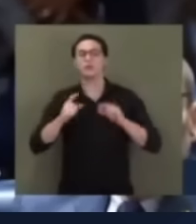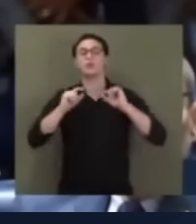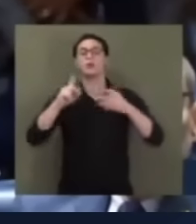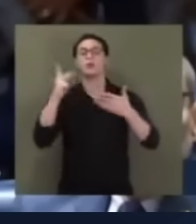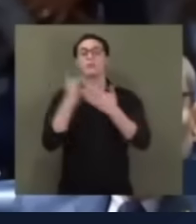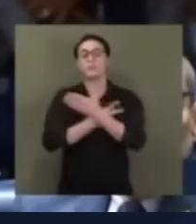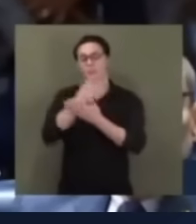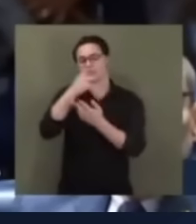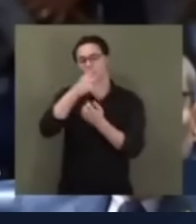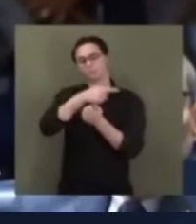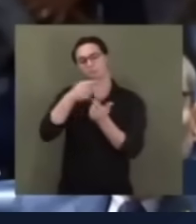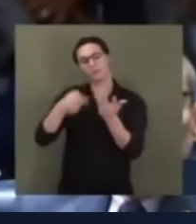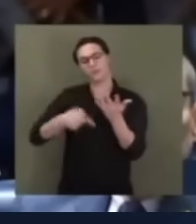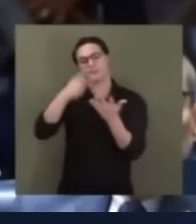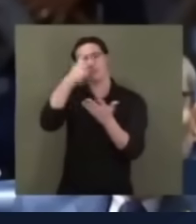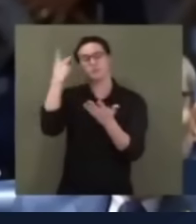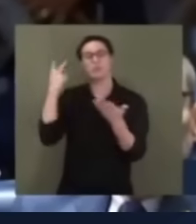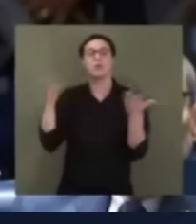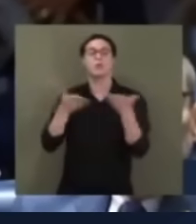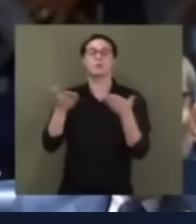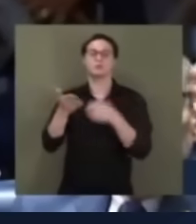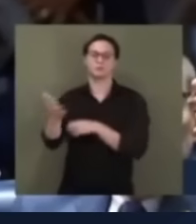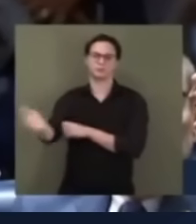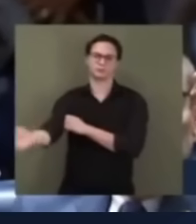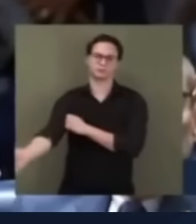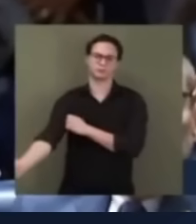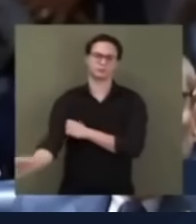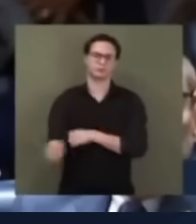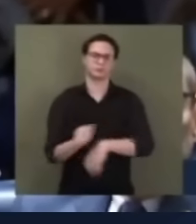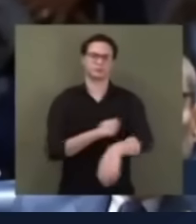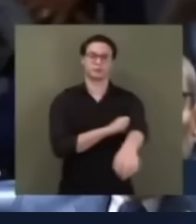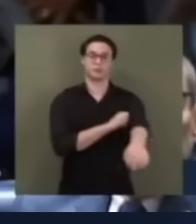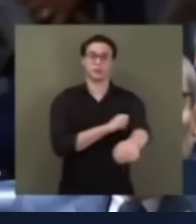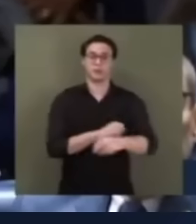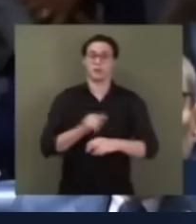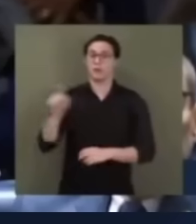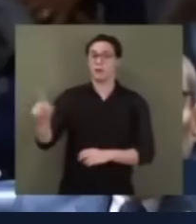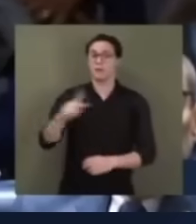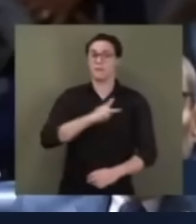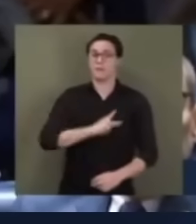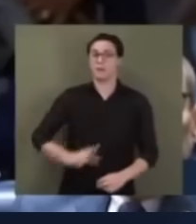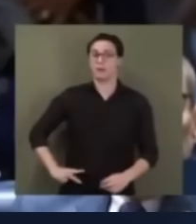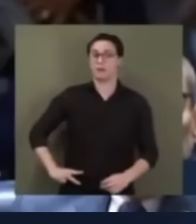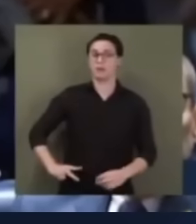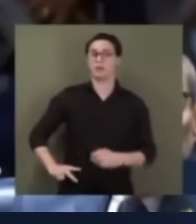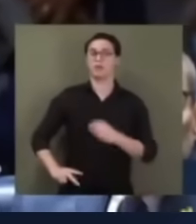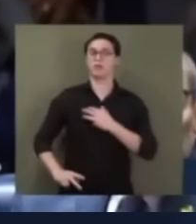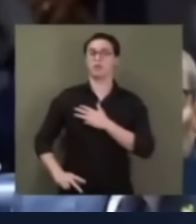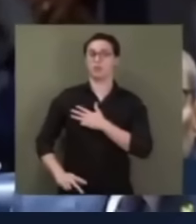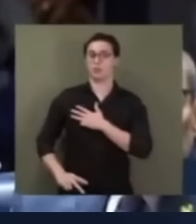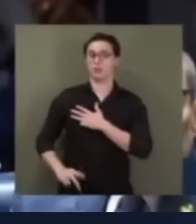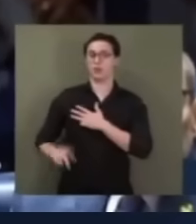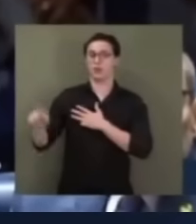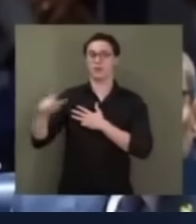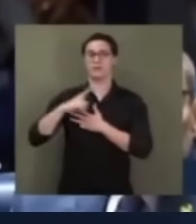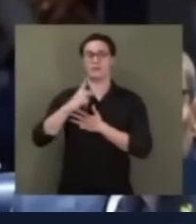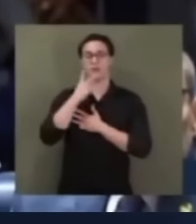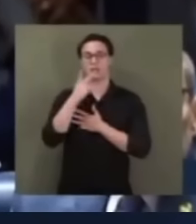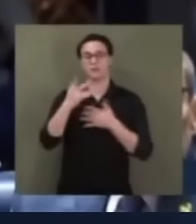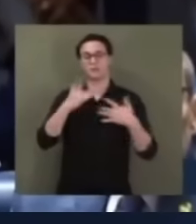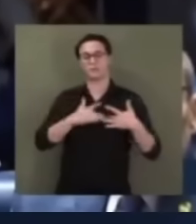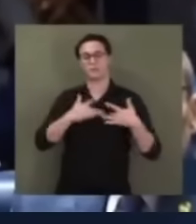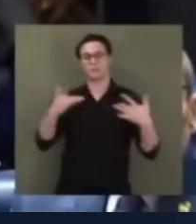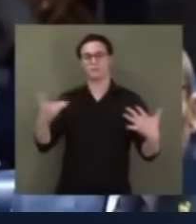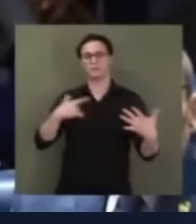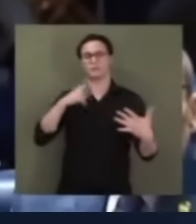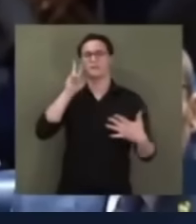trás de tudo isso então Presidente a as palavras do presidente Lula em solidariedade em vivenciar em